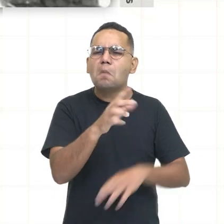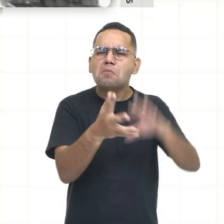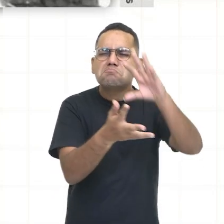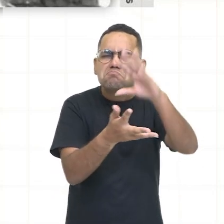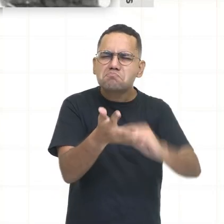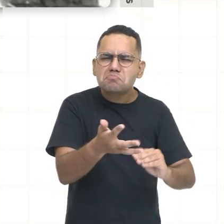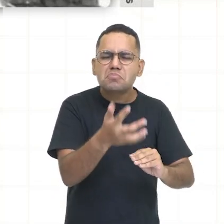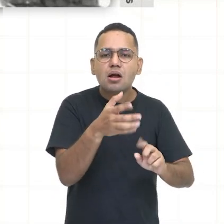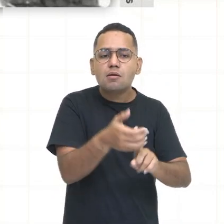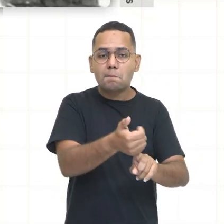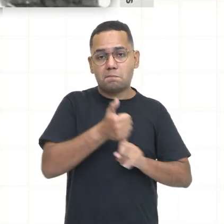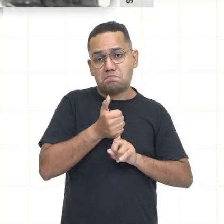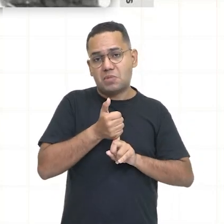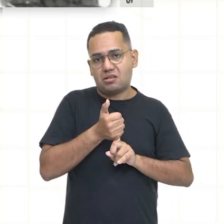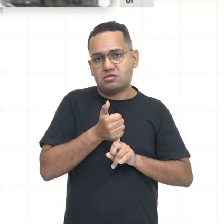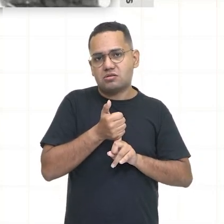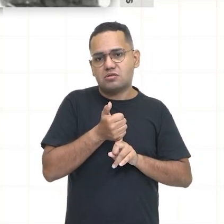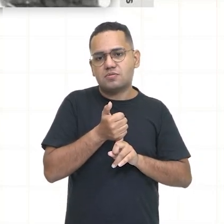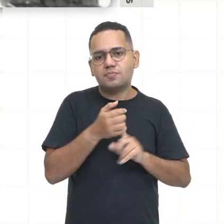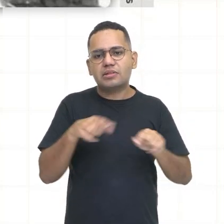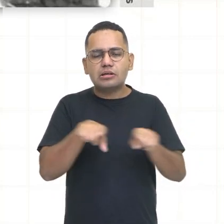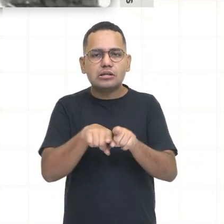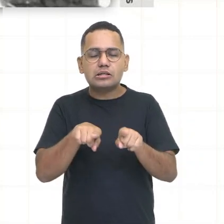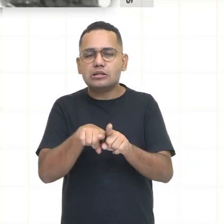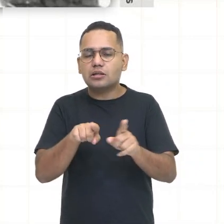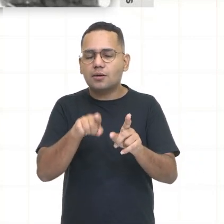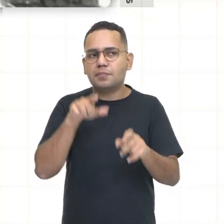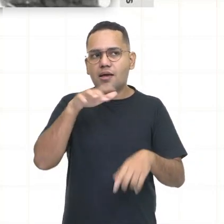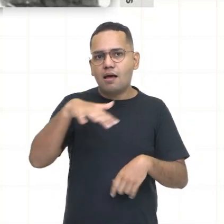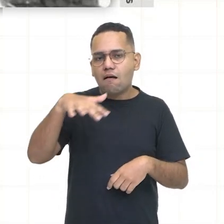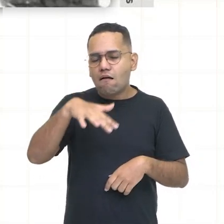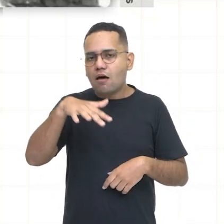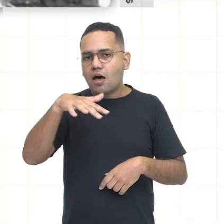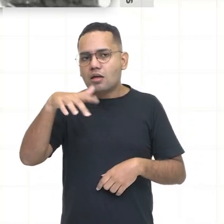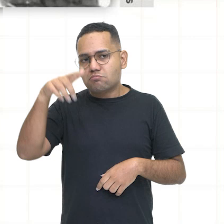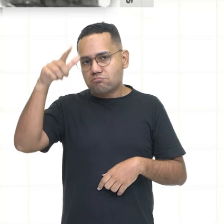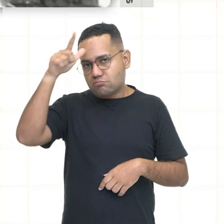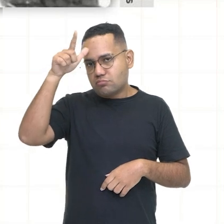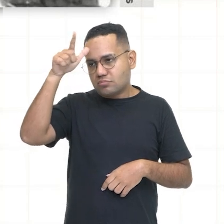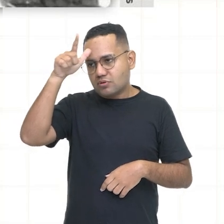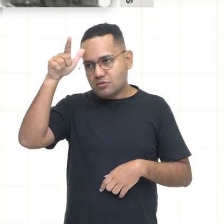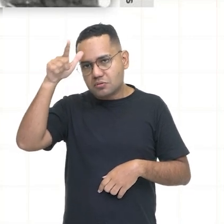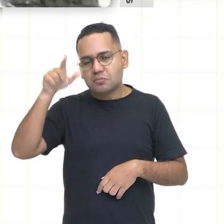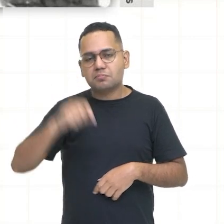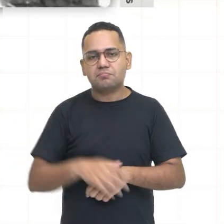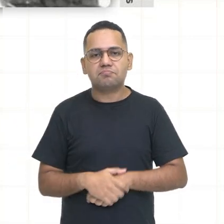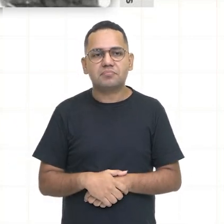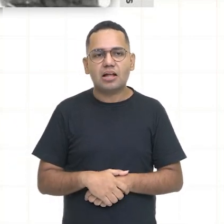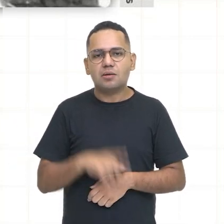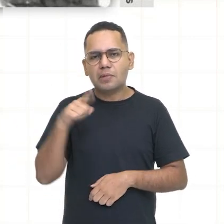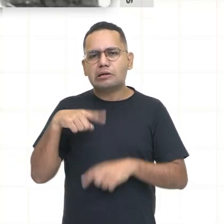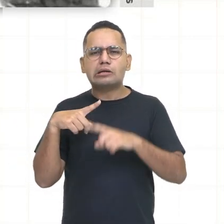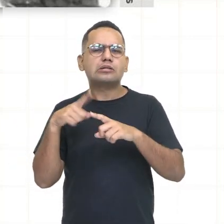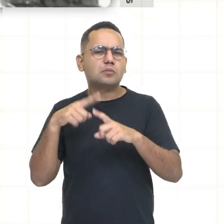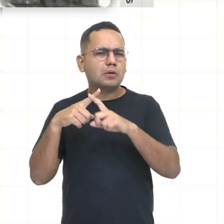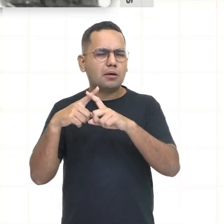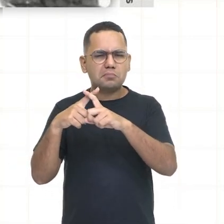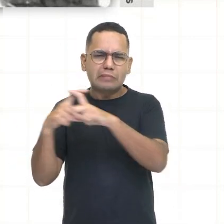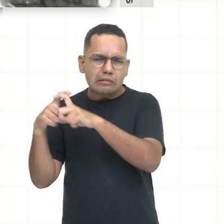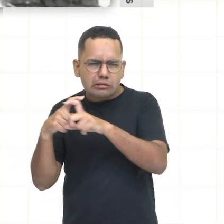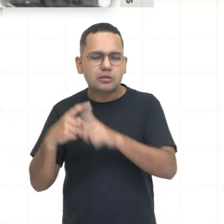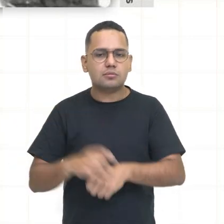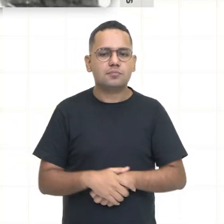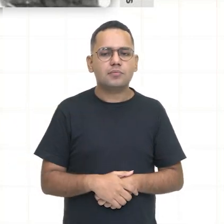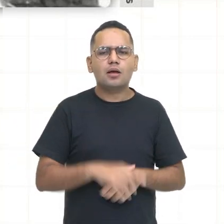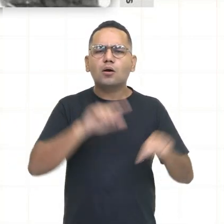ao fascismo italiano e ao nazismo alemão, que tinha ali o objetivo, de certa forma, também de tomar